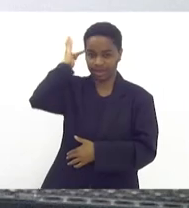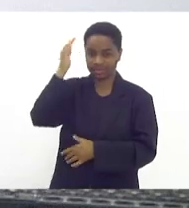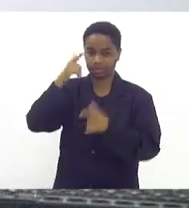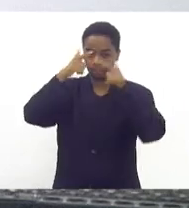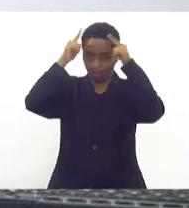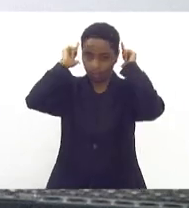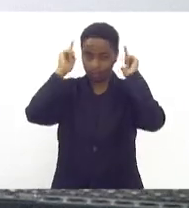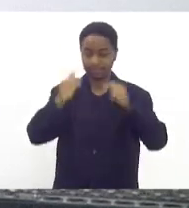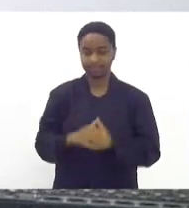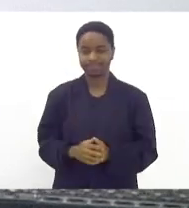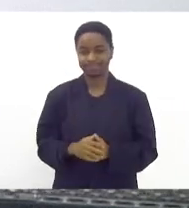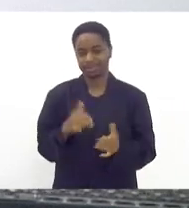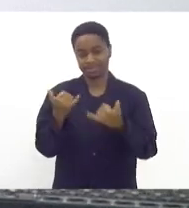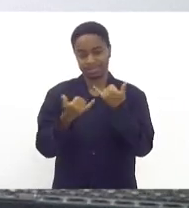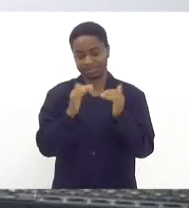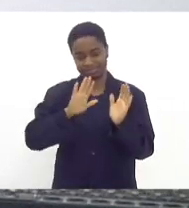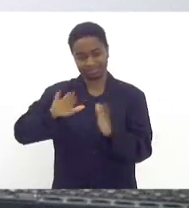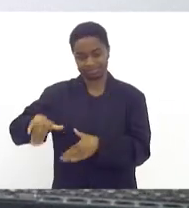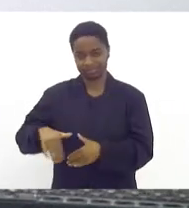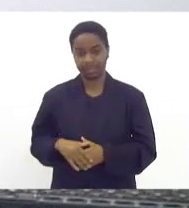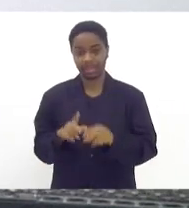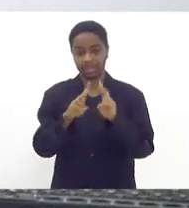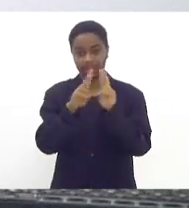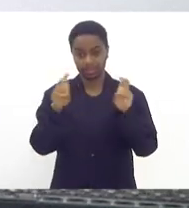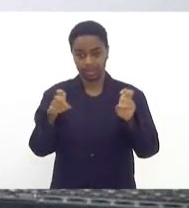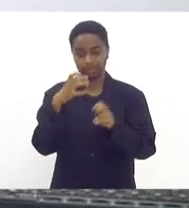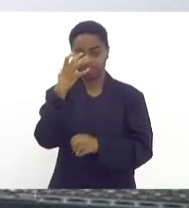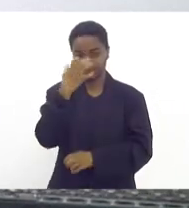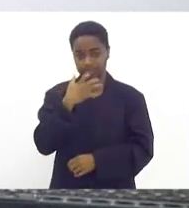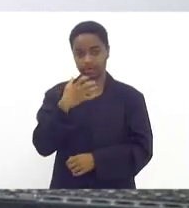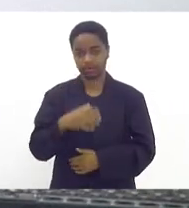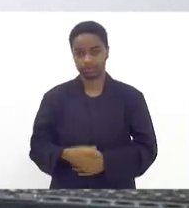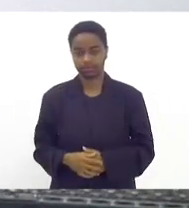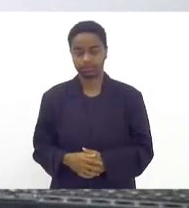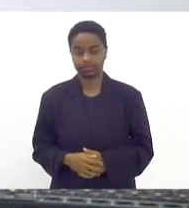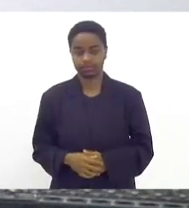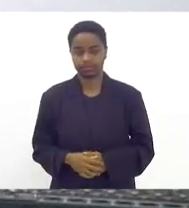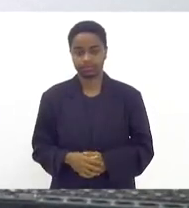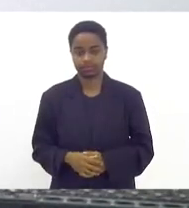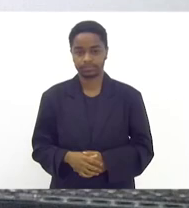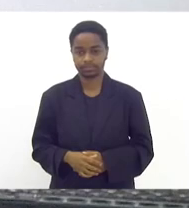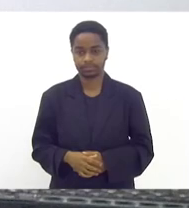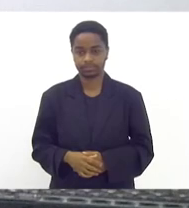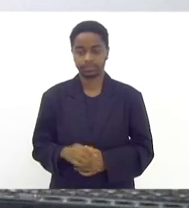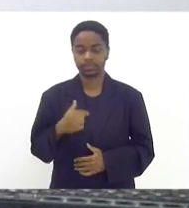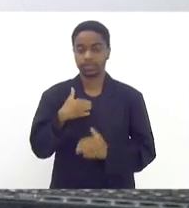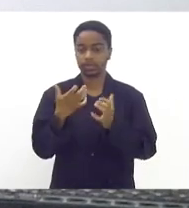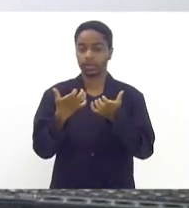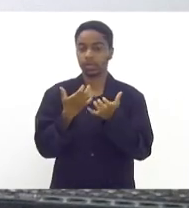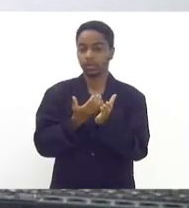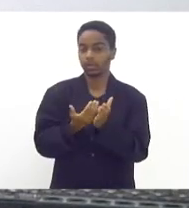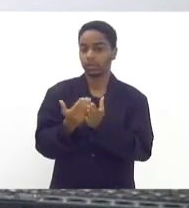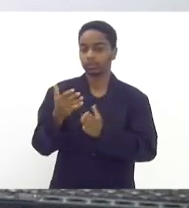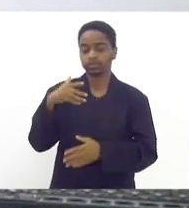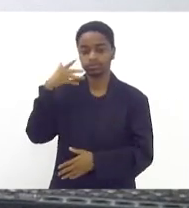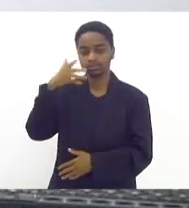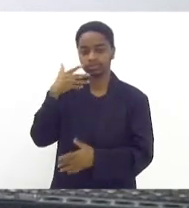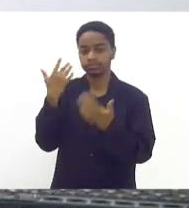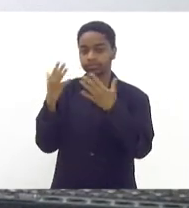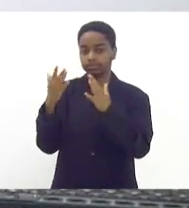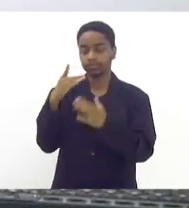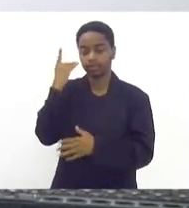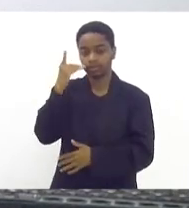deixando um pouco a brincadeira de lado porque o assunto é é muito sério eu queria iniciar minha fala parabenizando Deputado